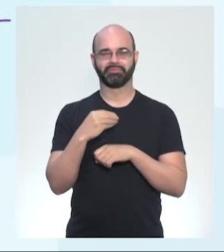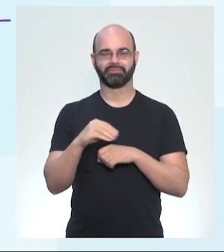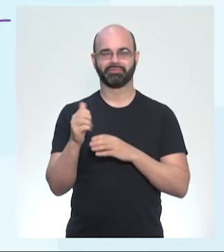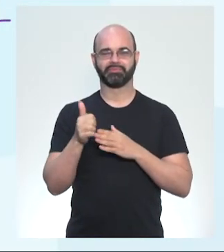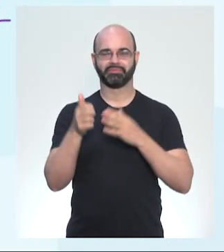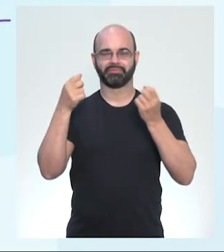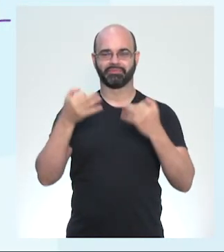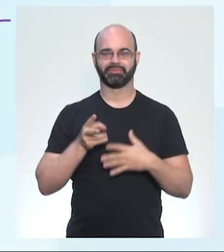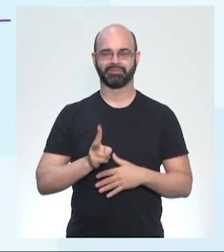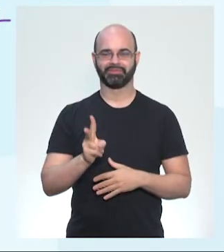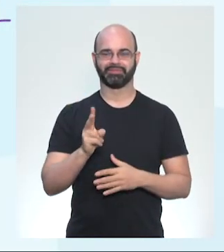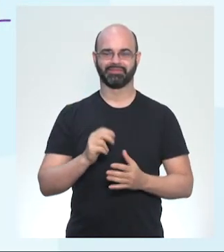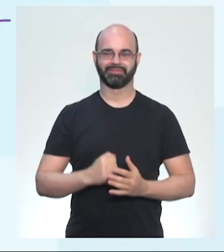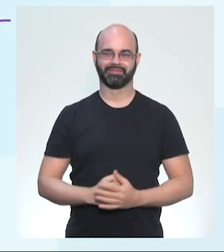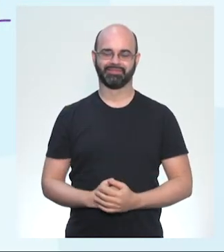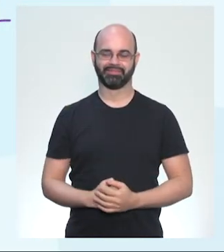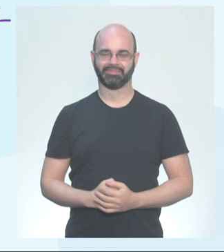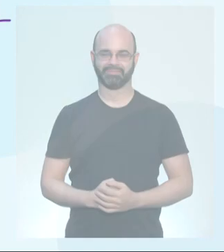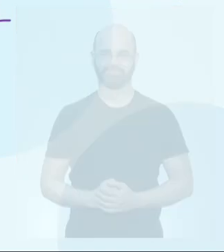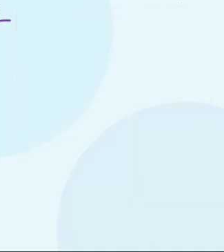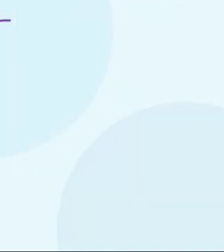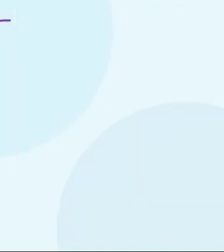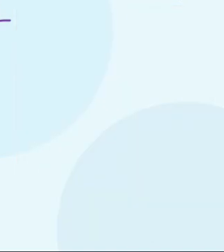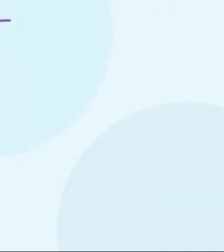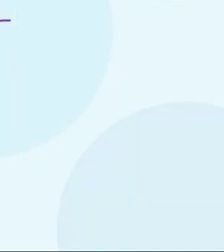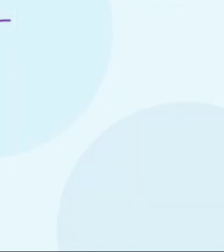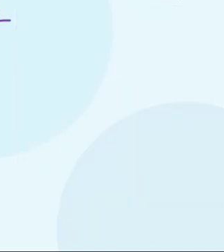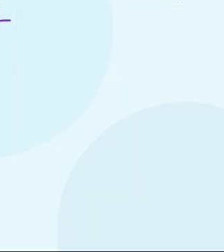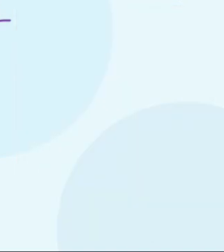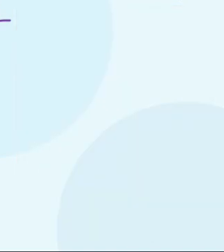e explicações. Até já.